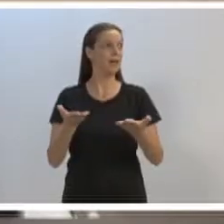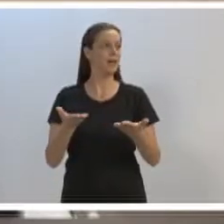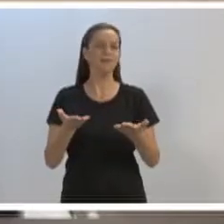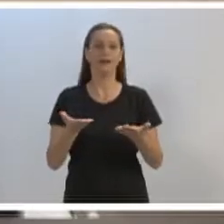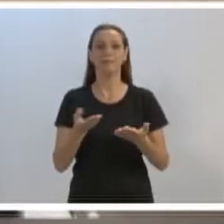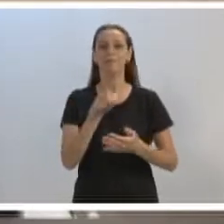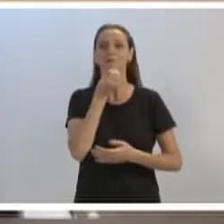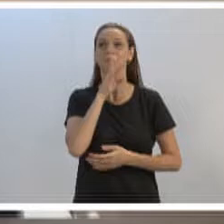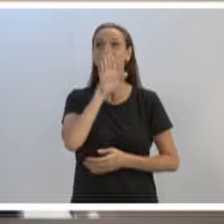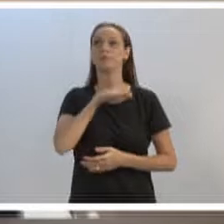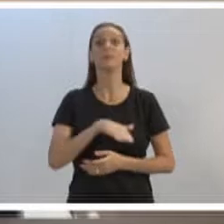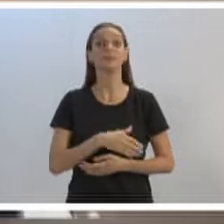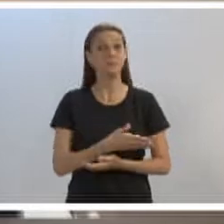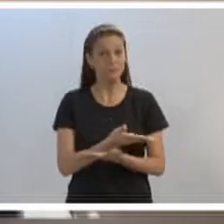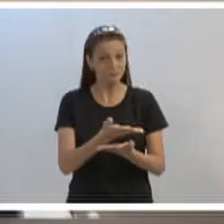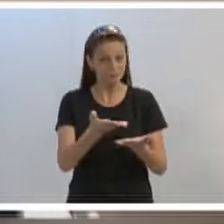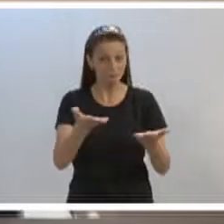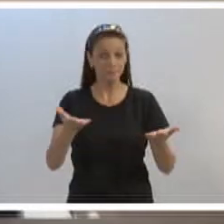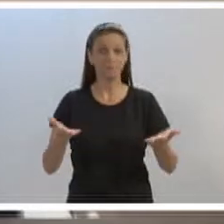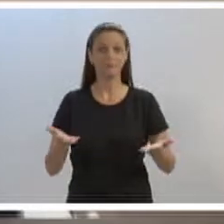Boa tarde.